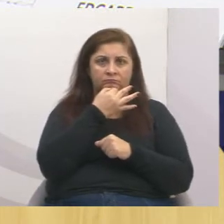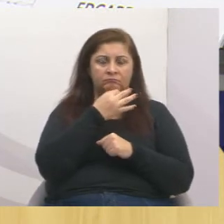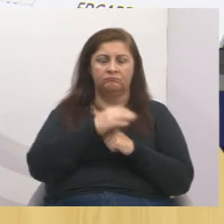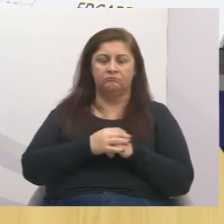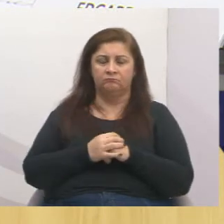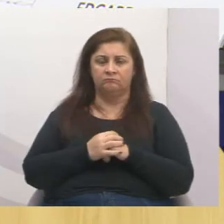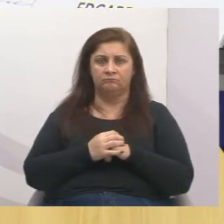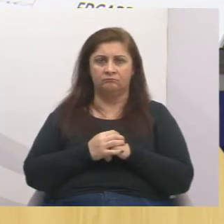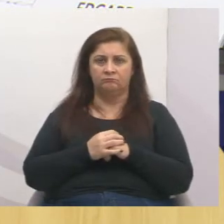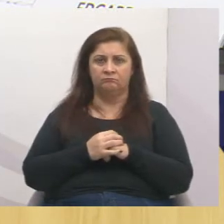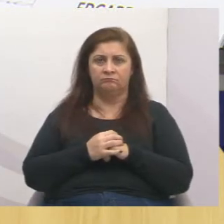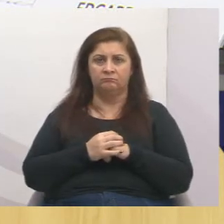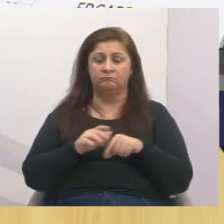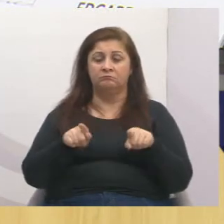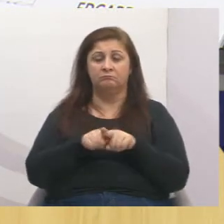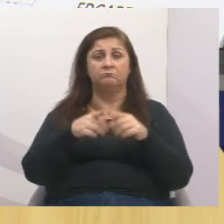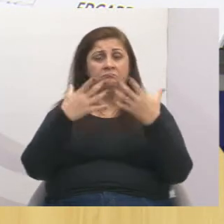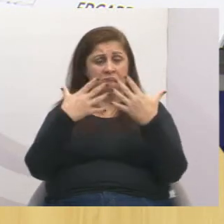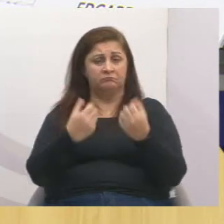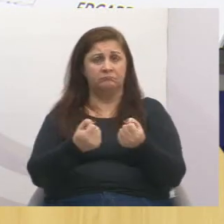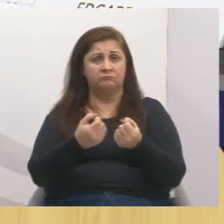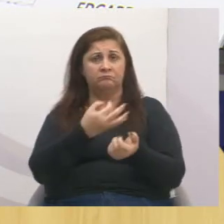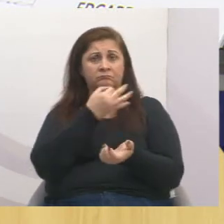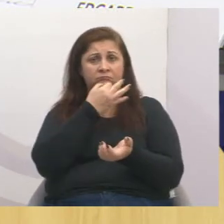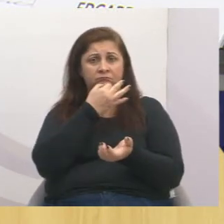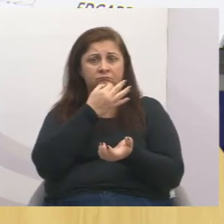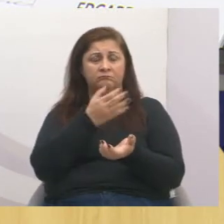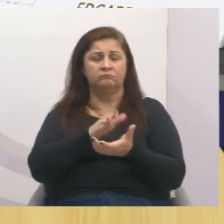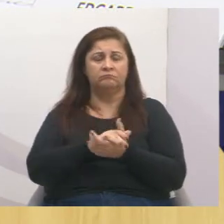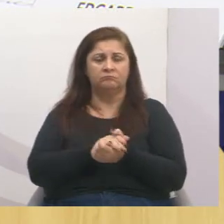e também aceitando sugestões.